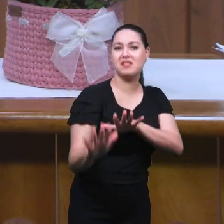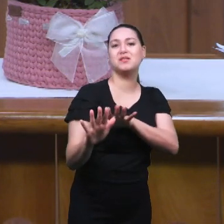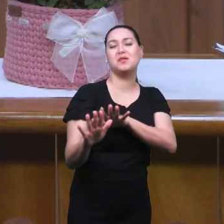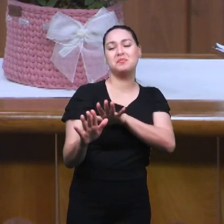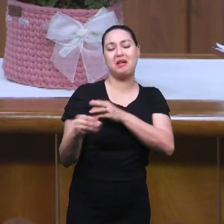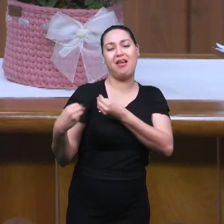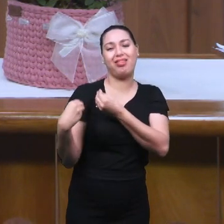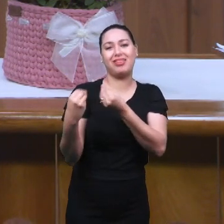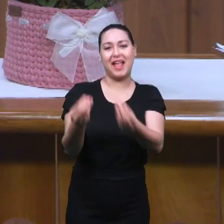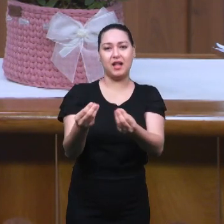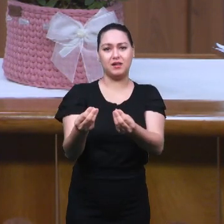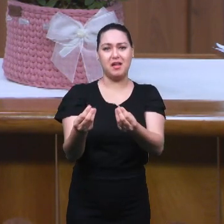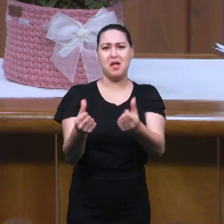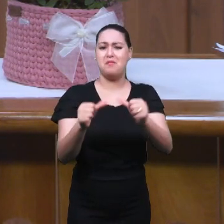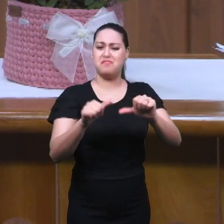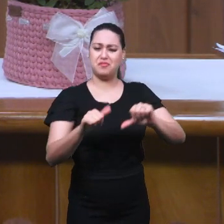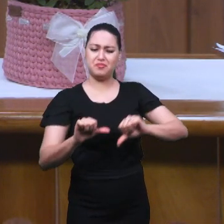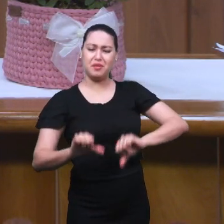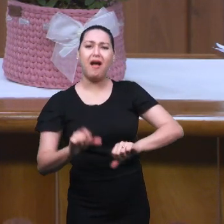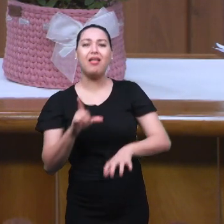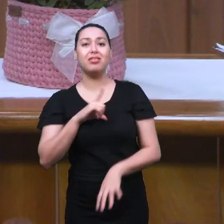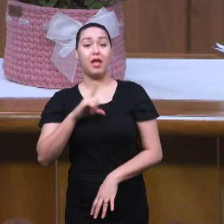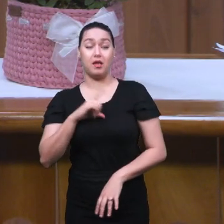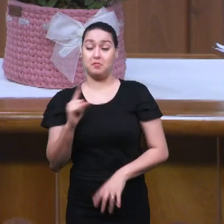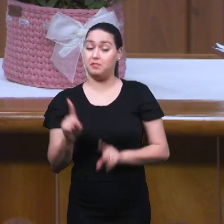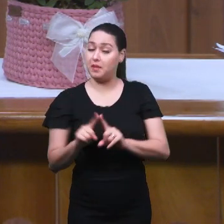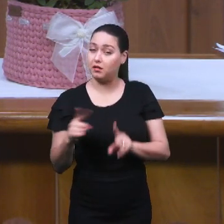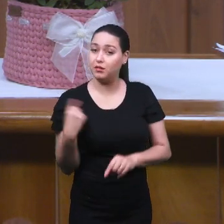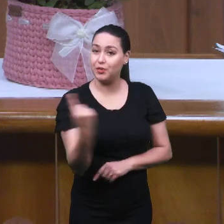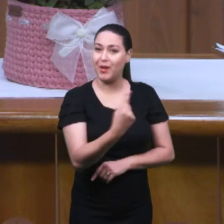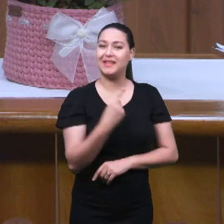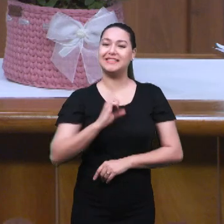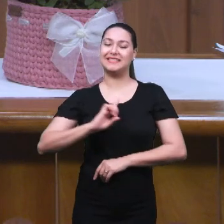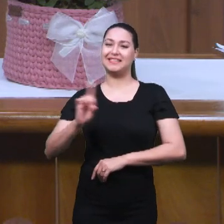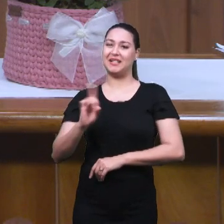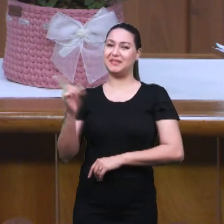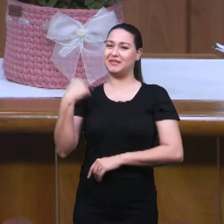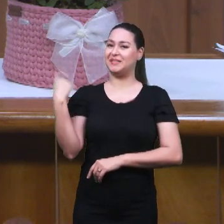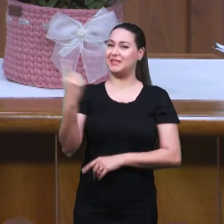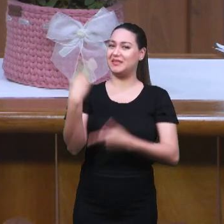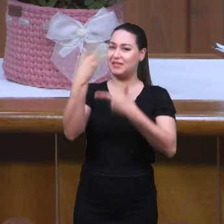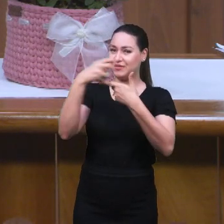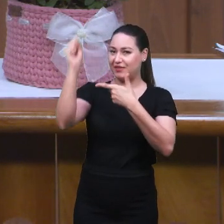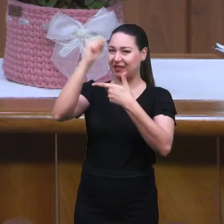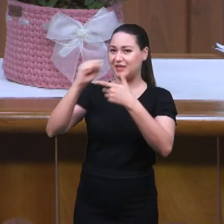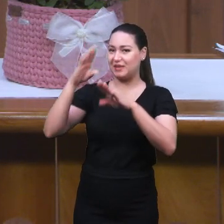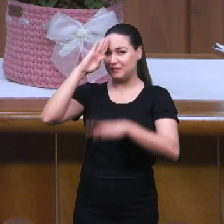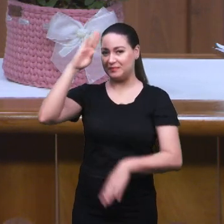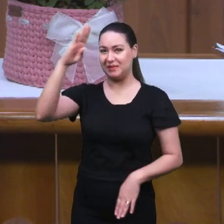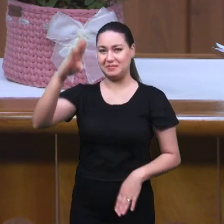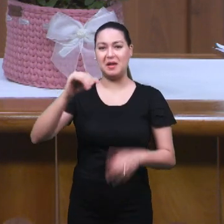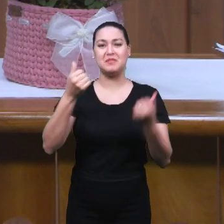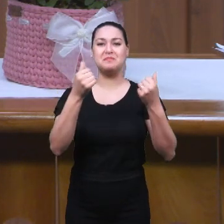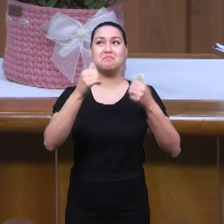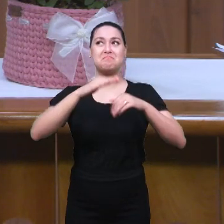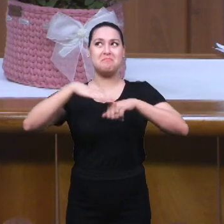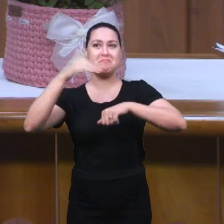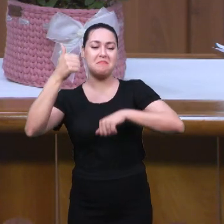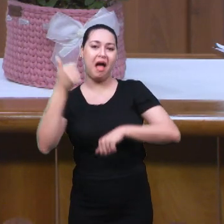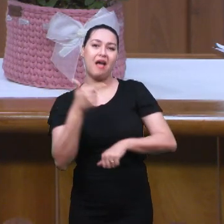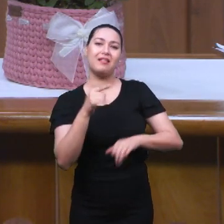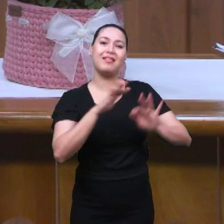Derrota, todo mundo vai ter, mas nós não. A nossa vitória é maior do que as nossas derrotas. Por